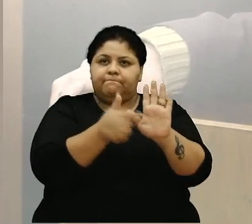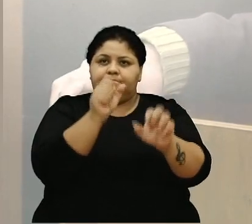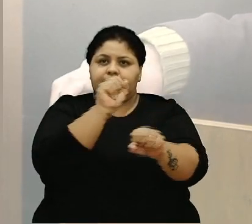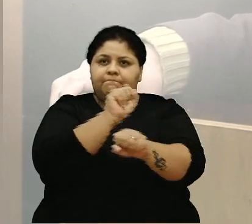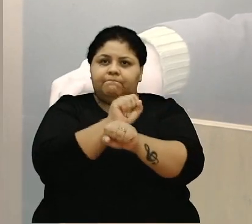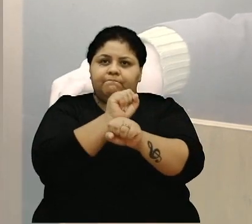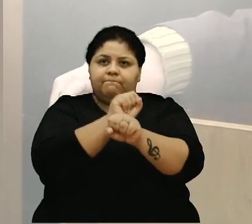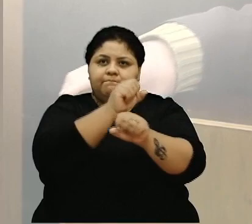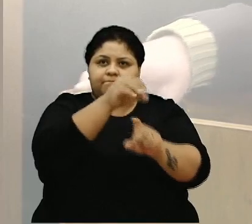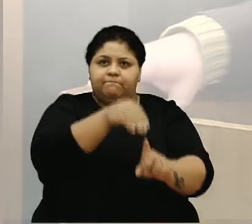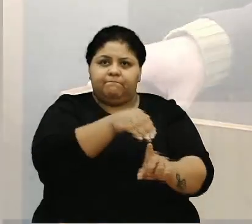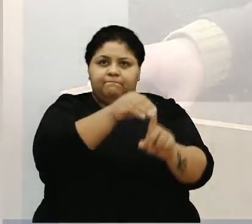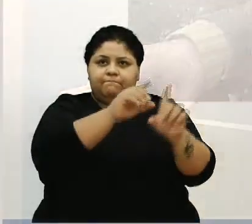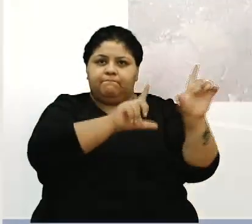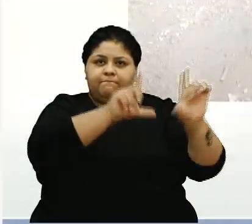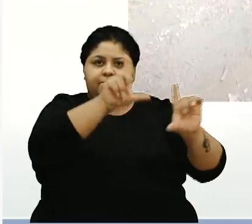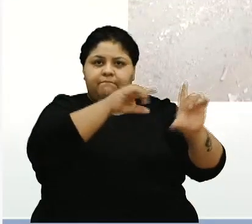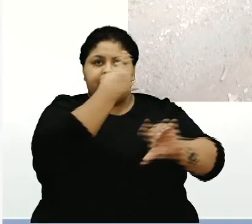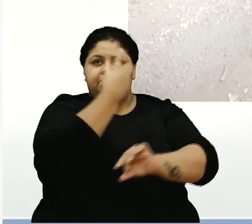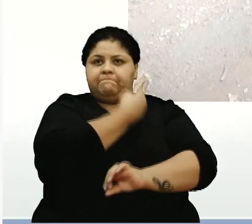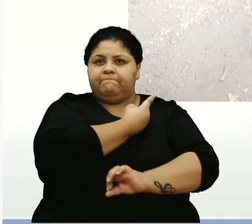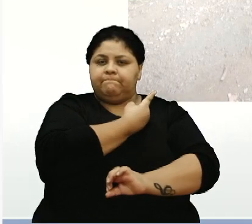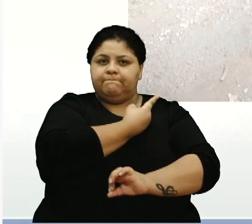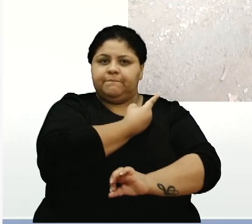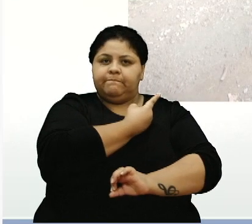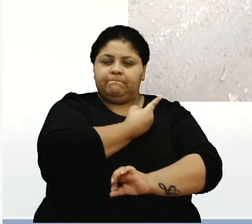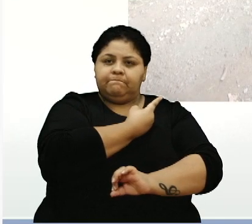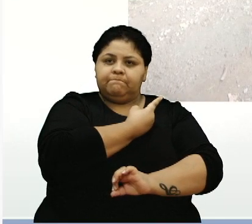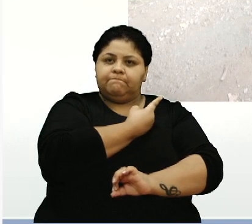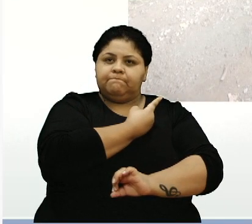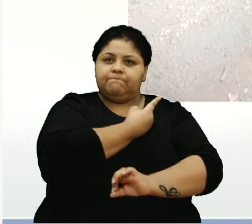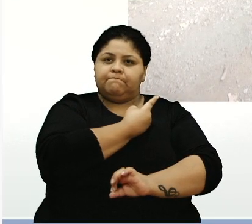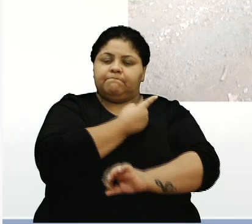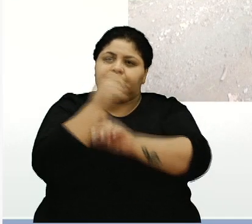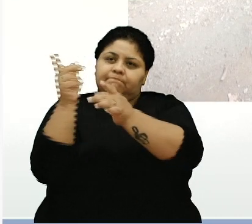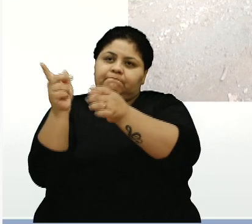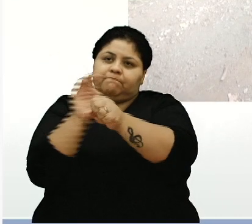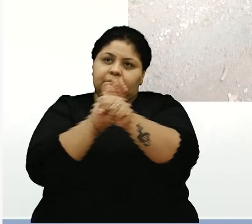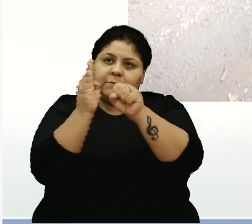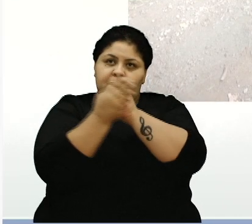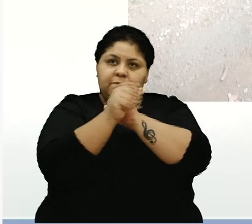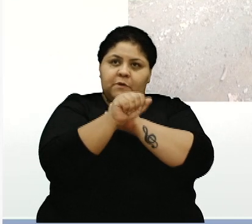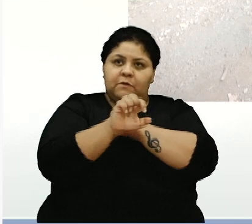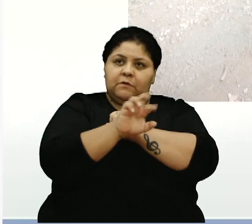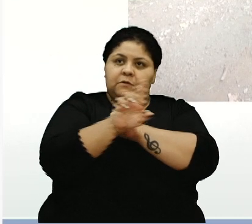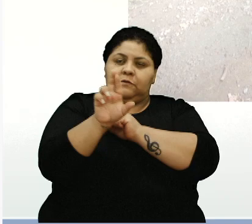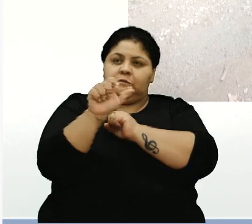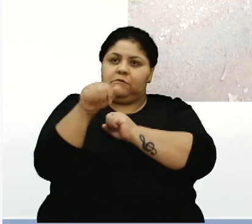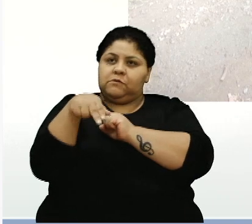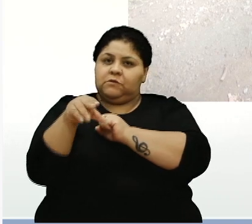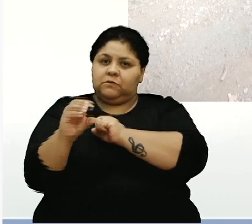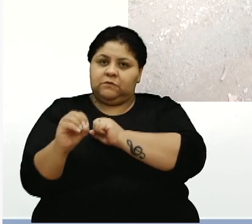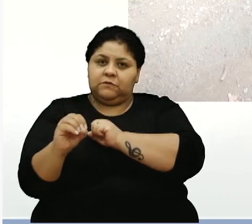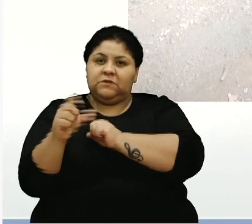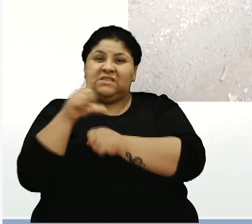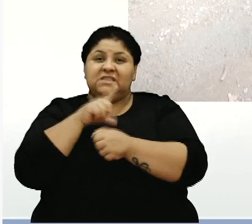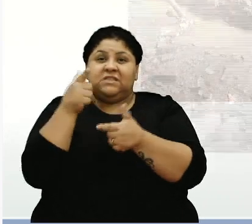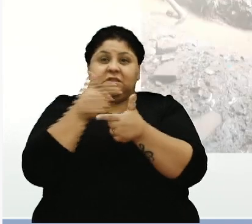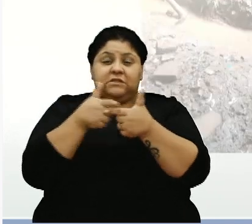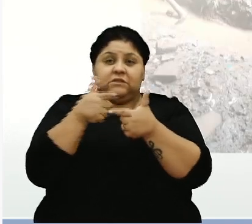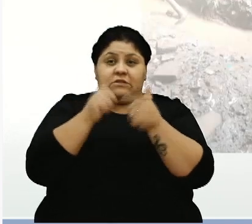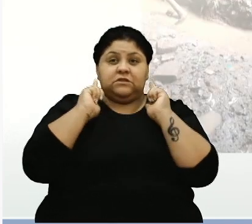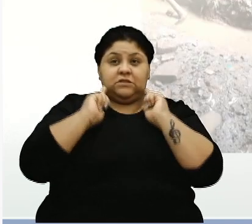dê prioridade às imagens. Aí é no bairro Serrano, onde que por problemas de